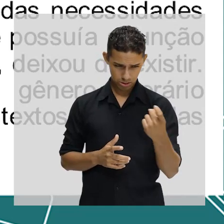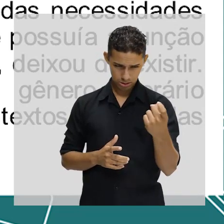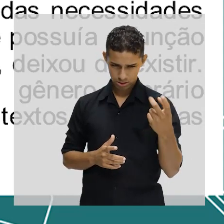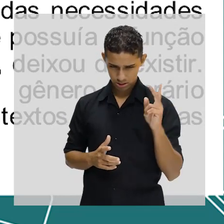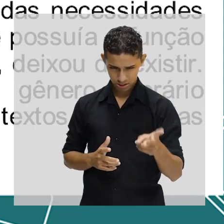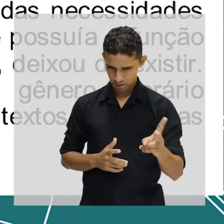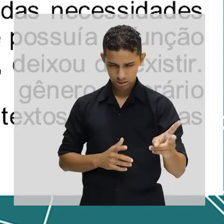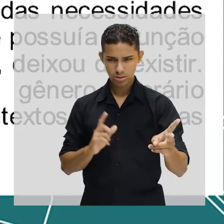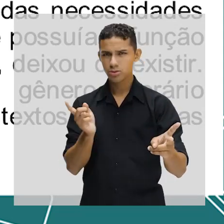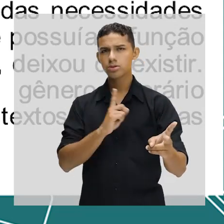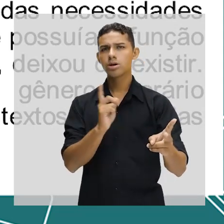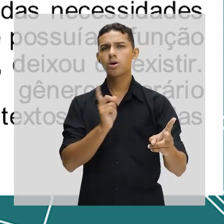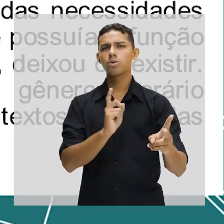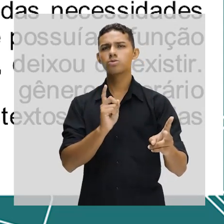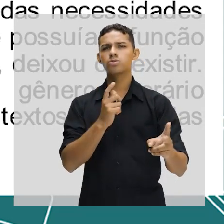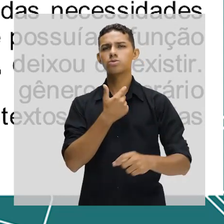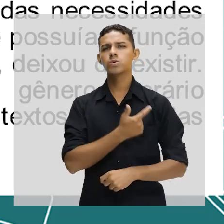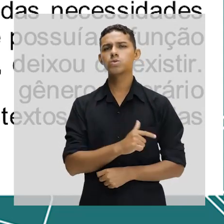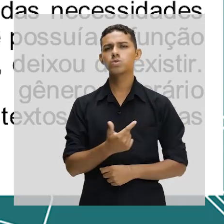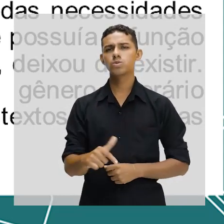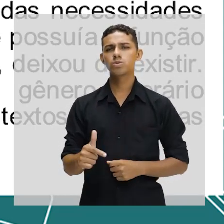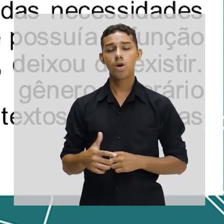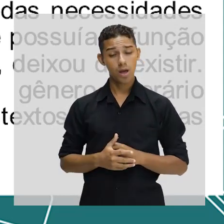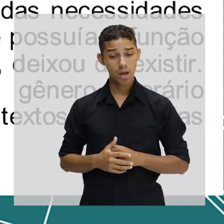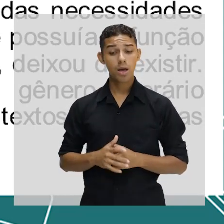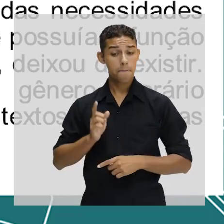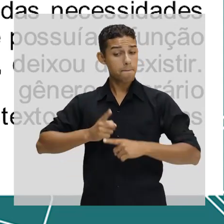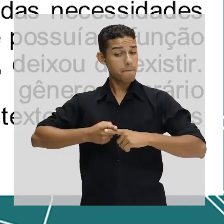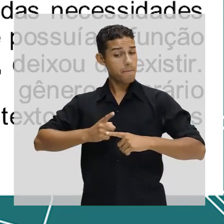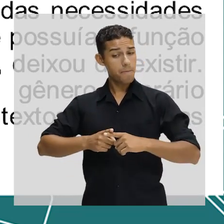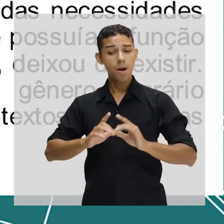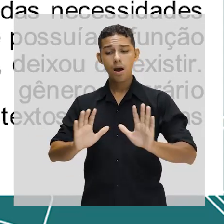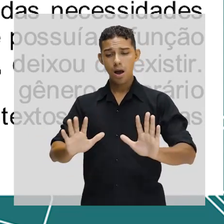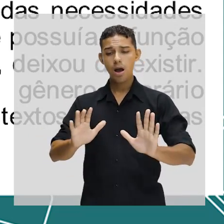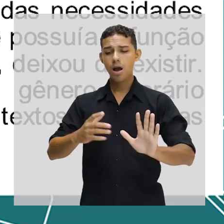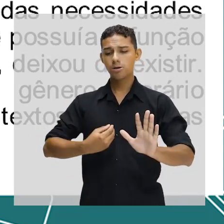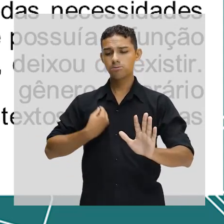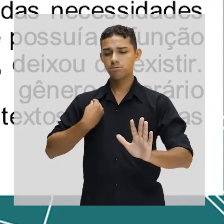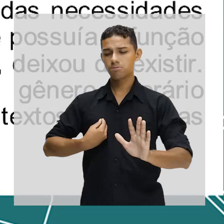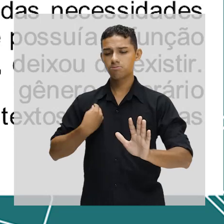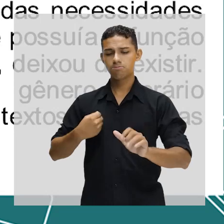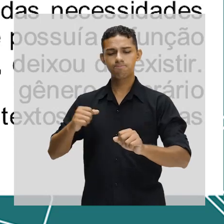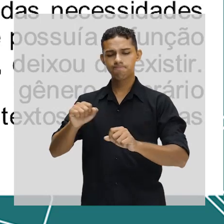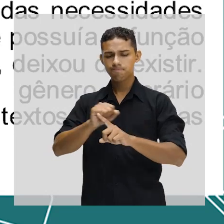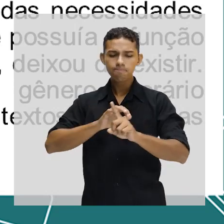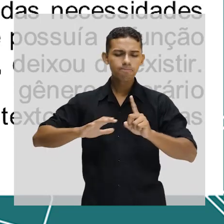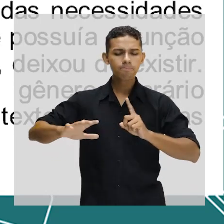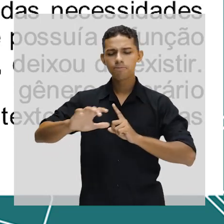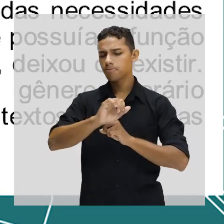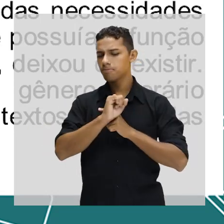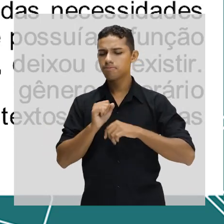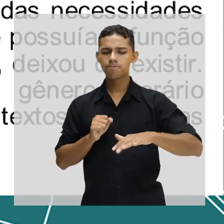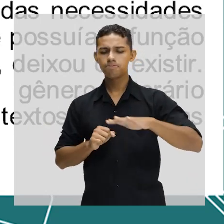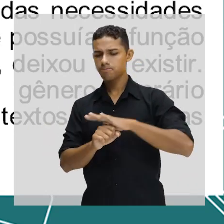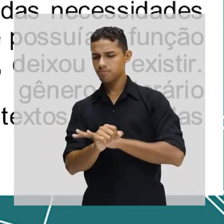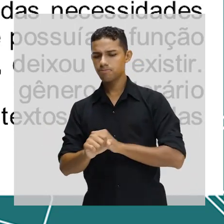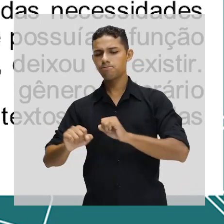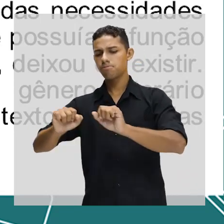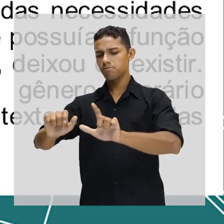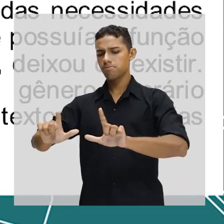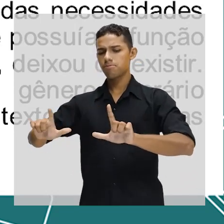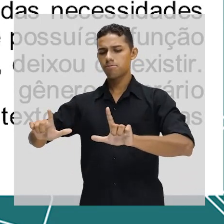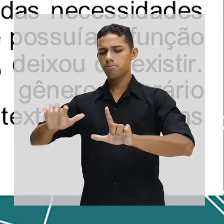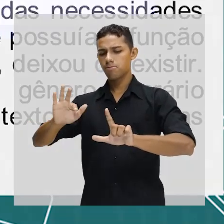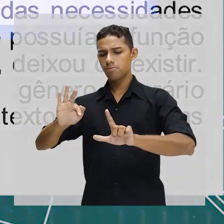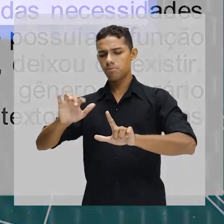pois seguem as mudanças advindas da necessidade que a sociedade impõe. O folhetim, por exemplo, que possuía a função de